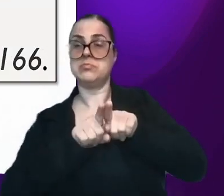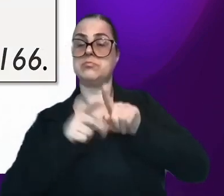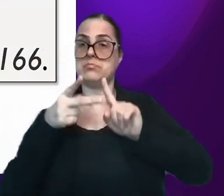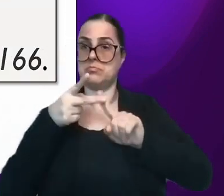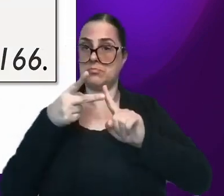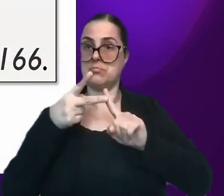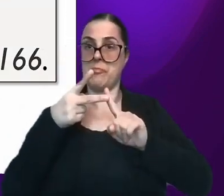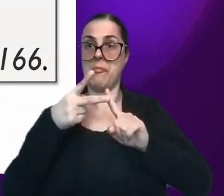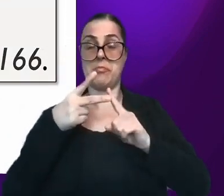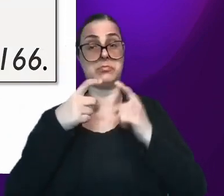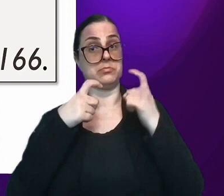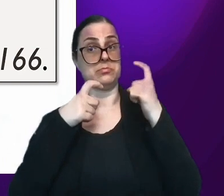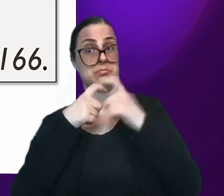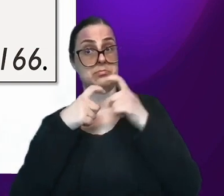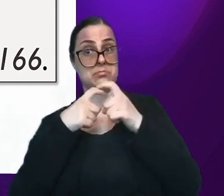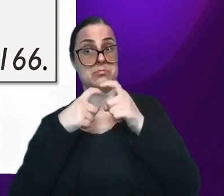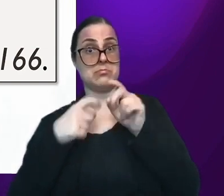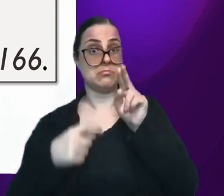essa